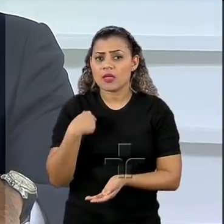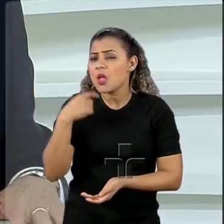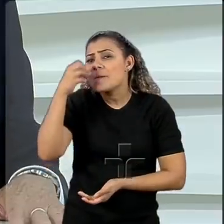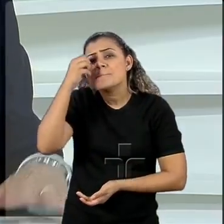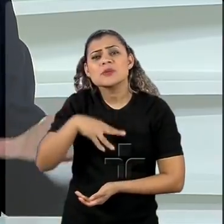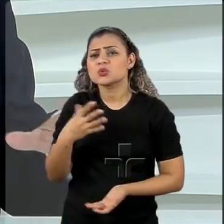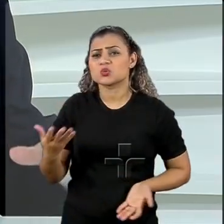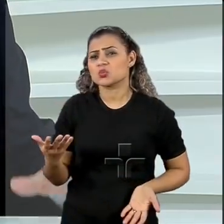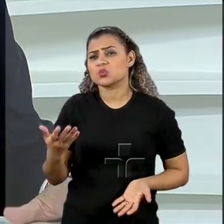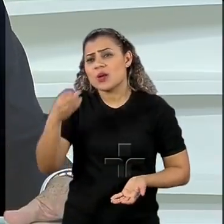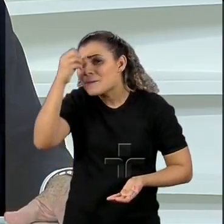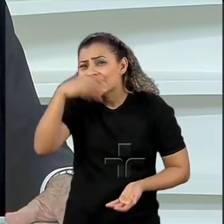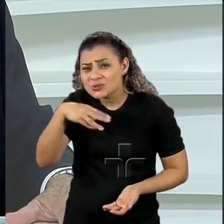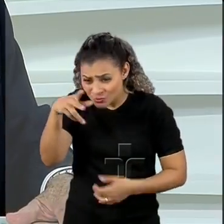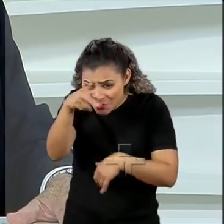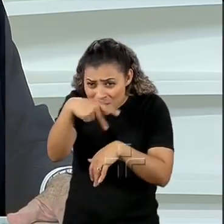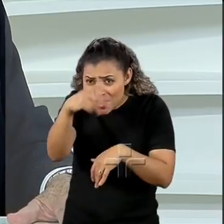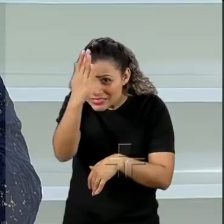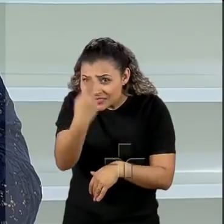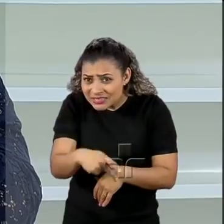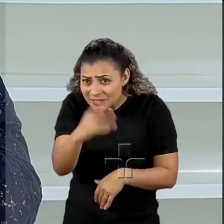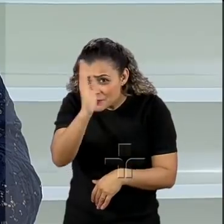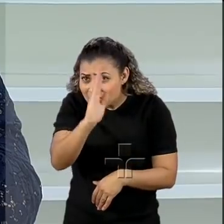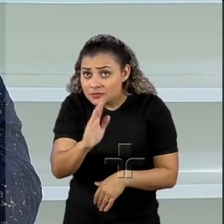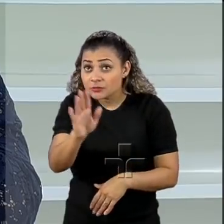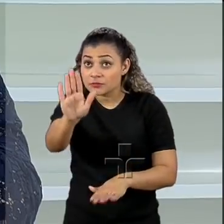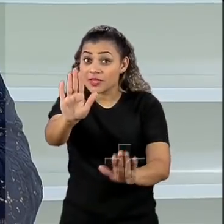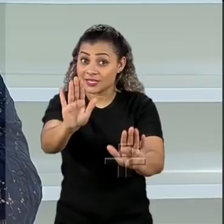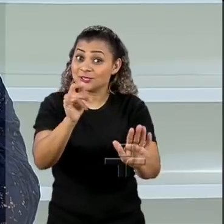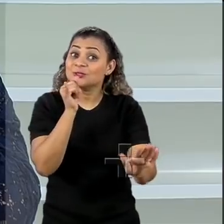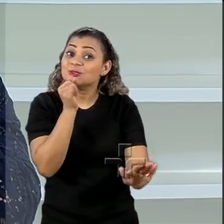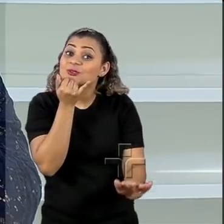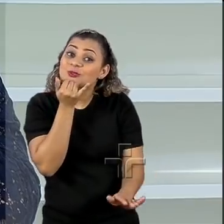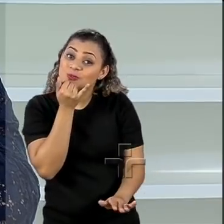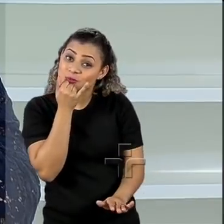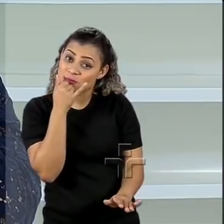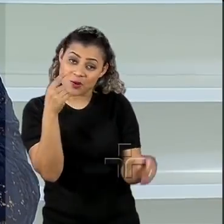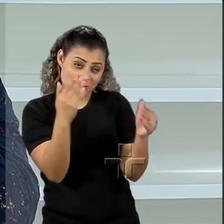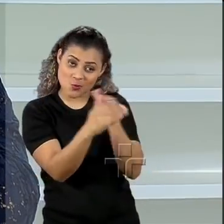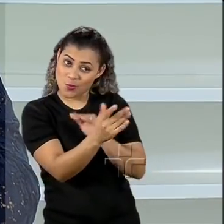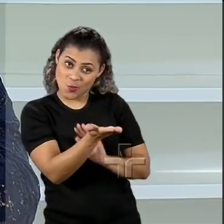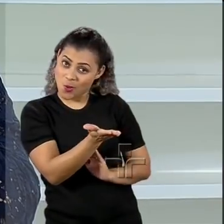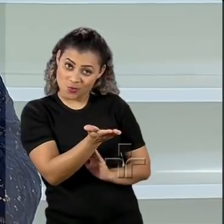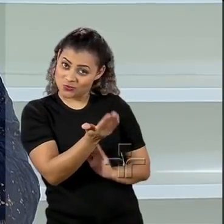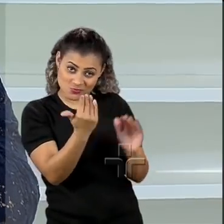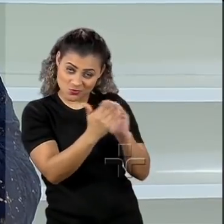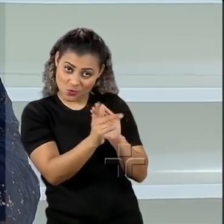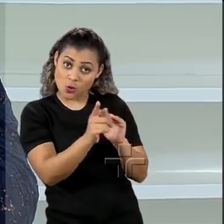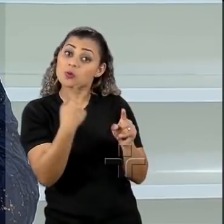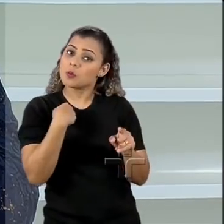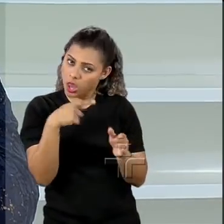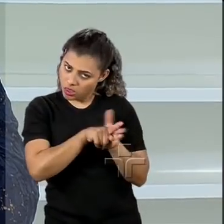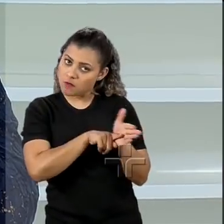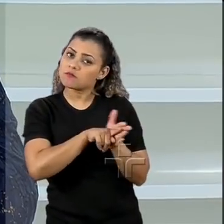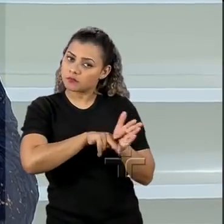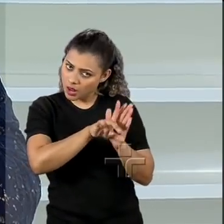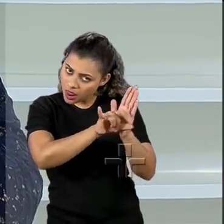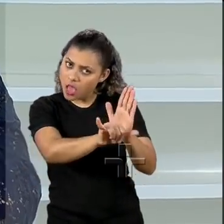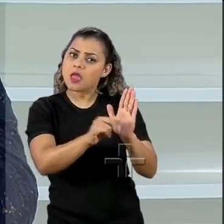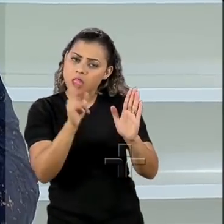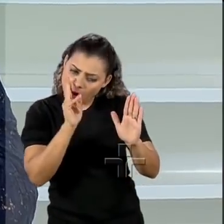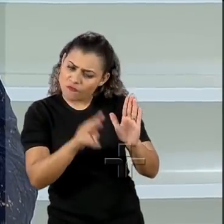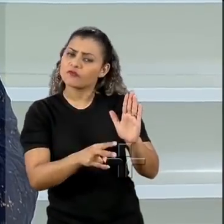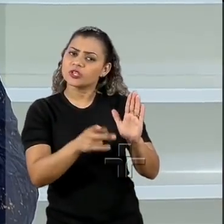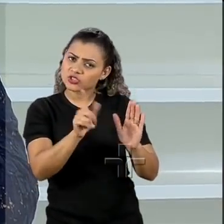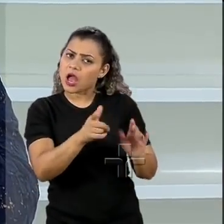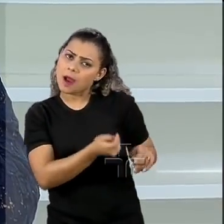num país... Vamos discordar. Num país... Eu examinei a legislação do